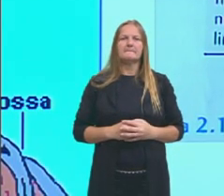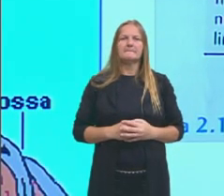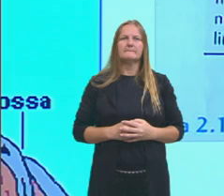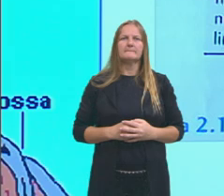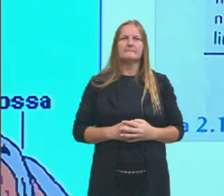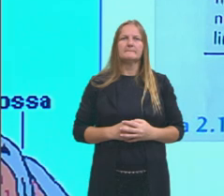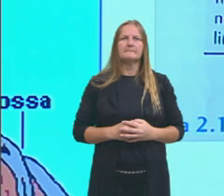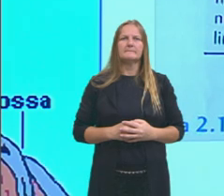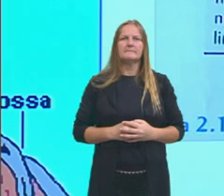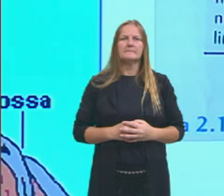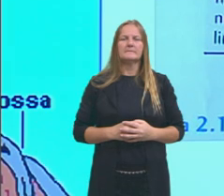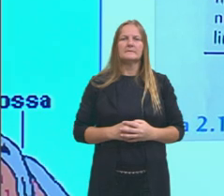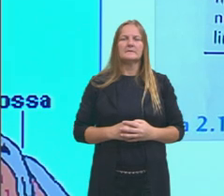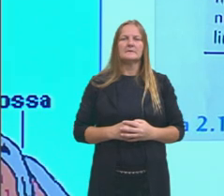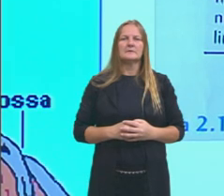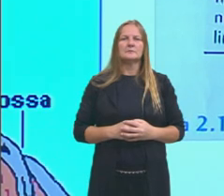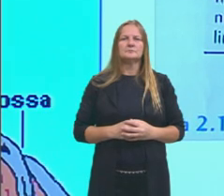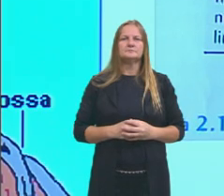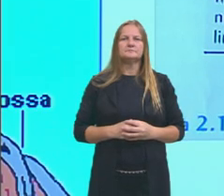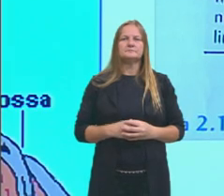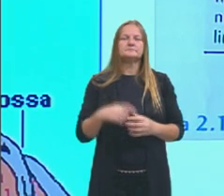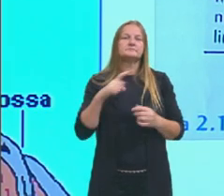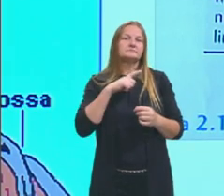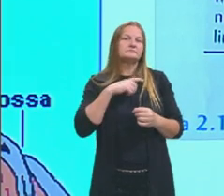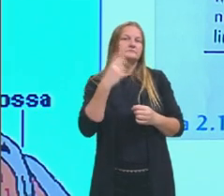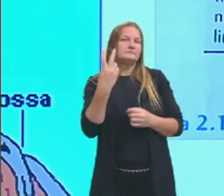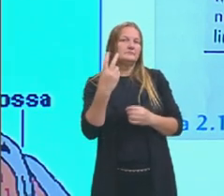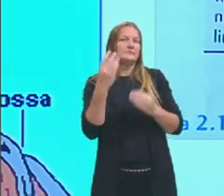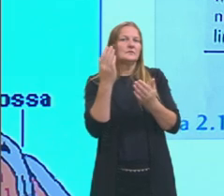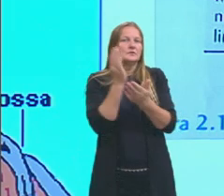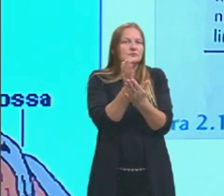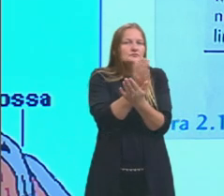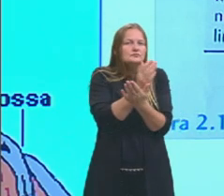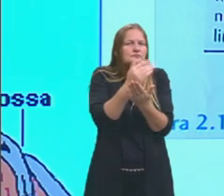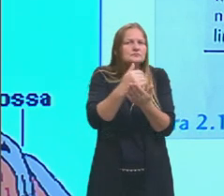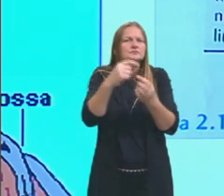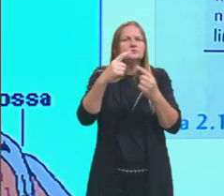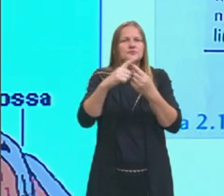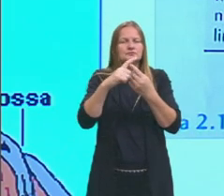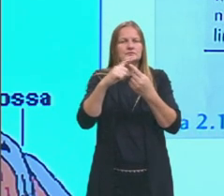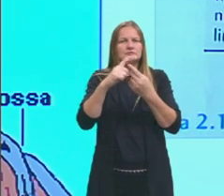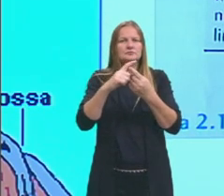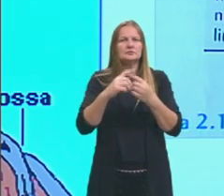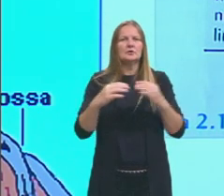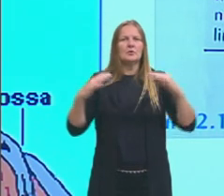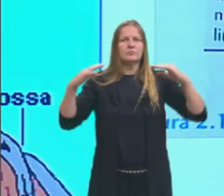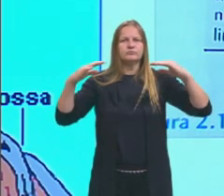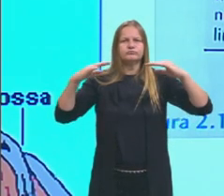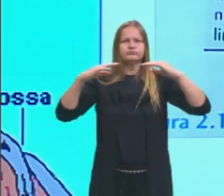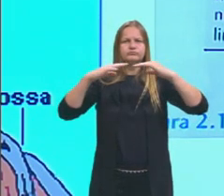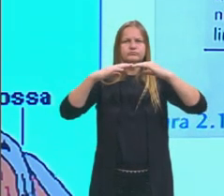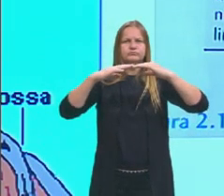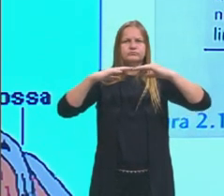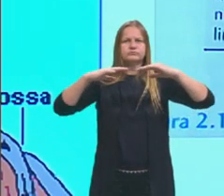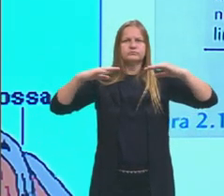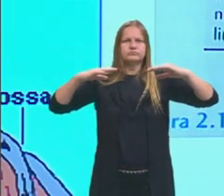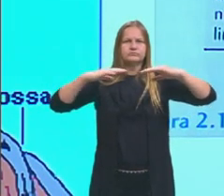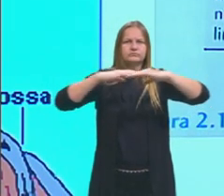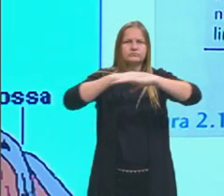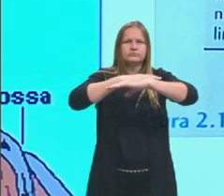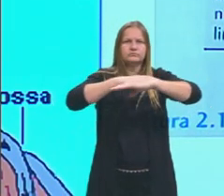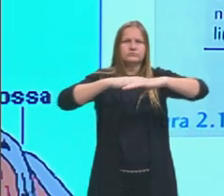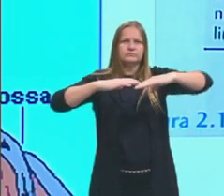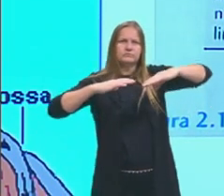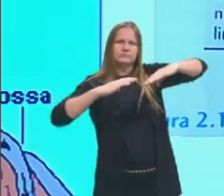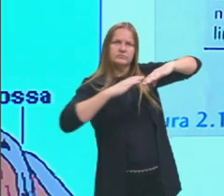não é estratificada já outra né Nós temos uma certa estratificação nós temos um limite o aquele limite que eu falei para vocês